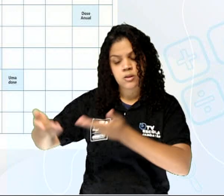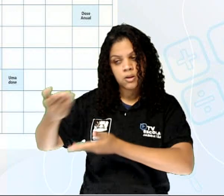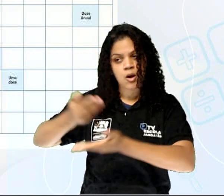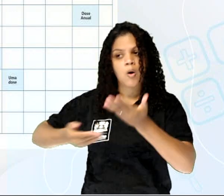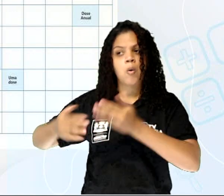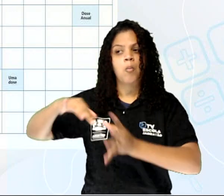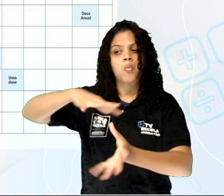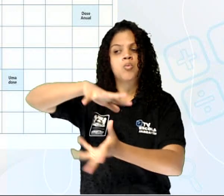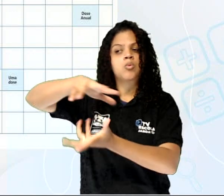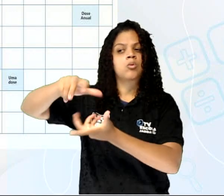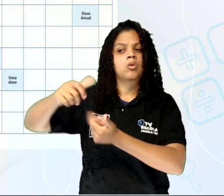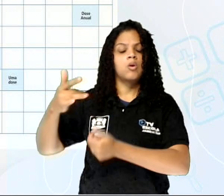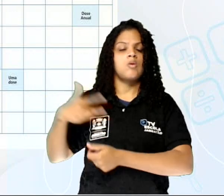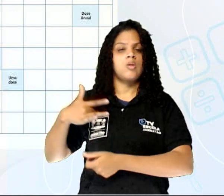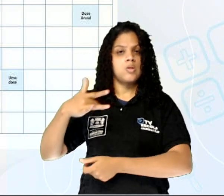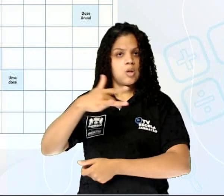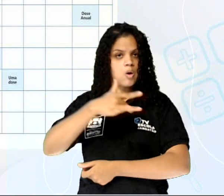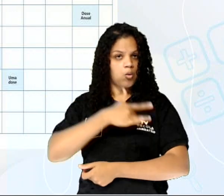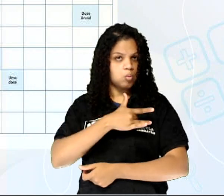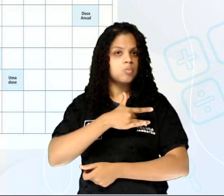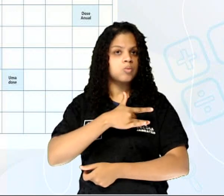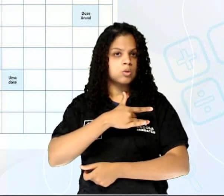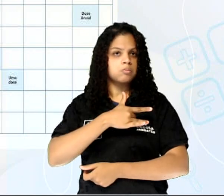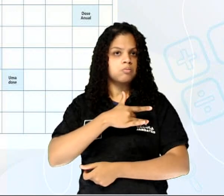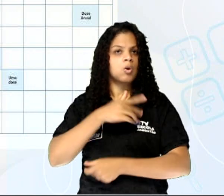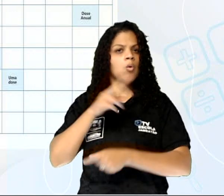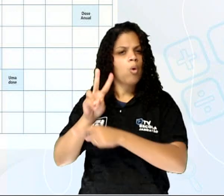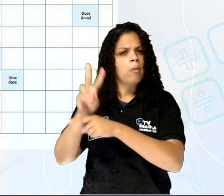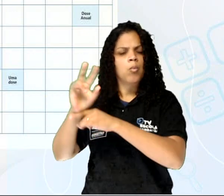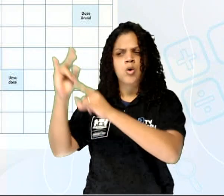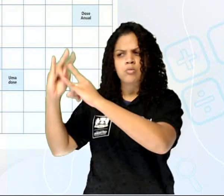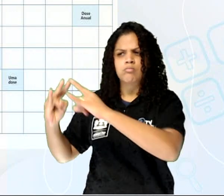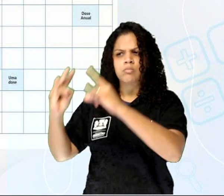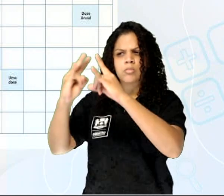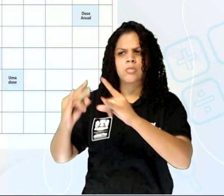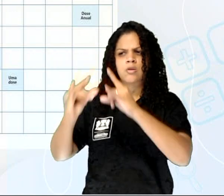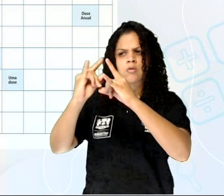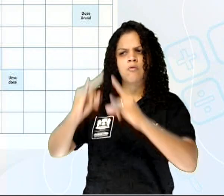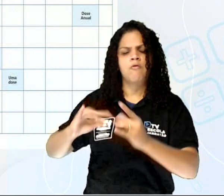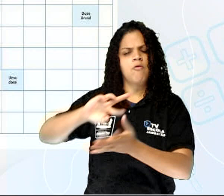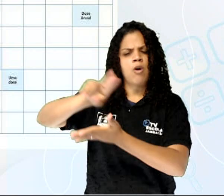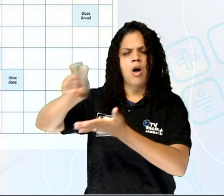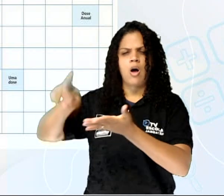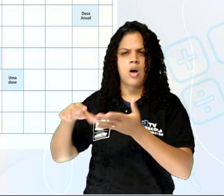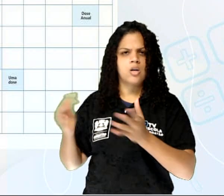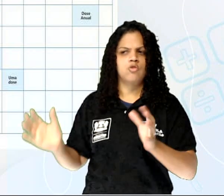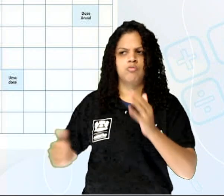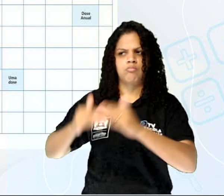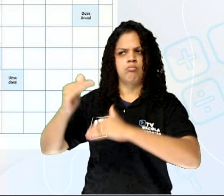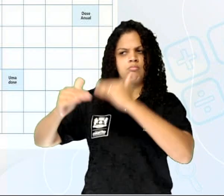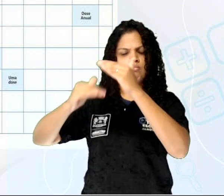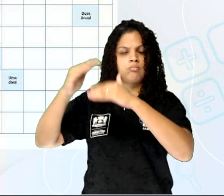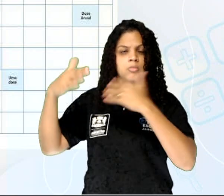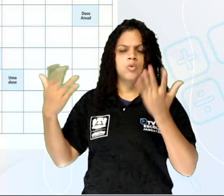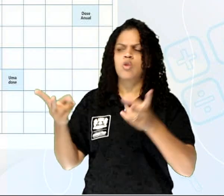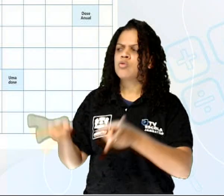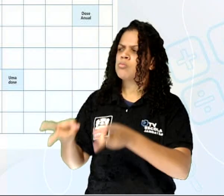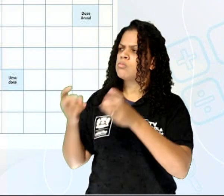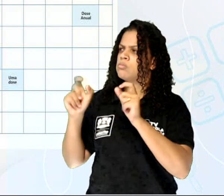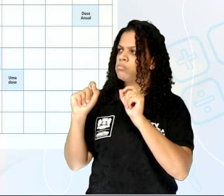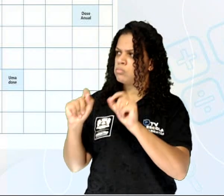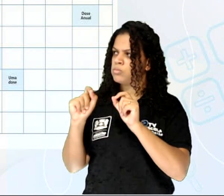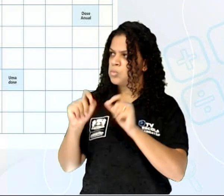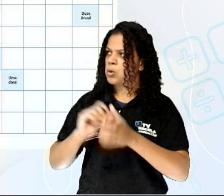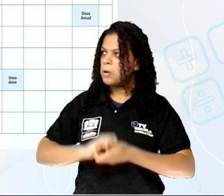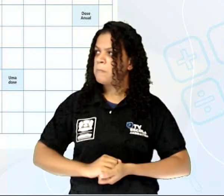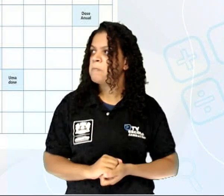do Rotary Club e do Programa das Nações Unidas para o Desenvolvimento. Então, aqui a gente observa, isso aqui é